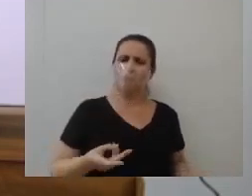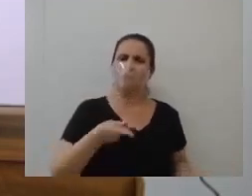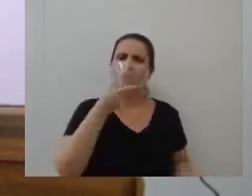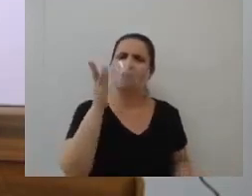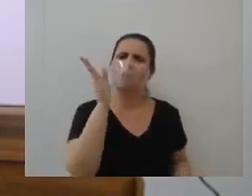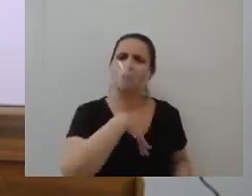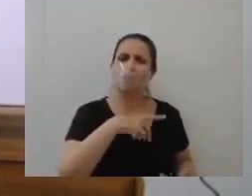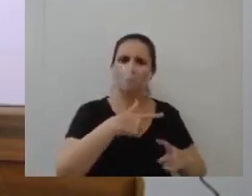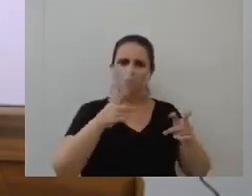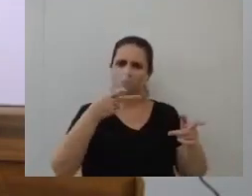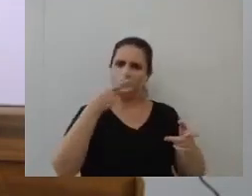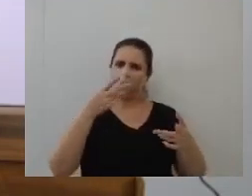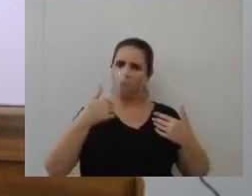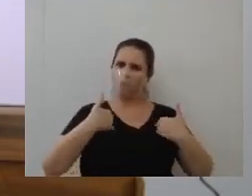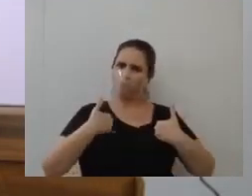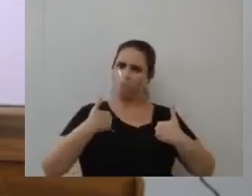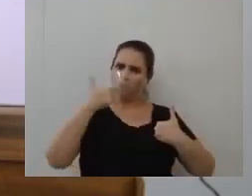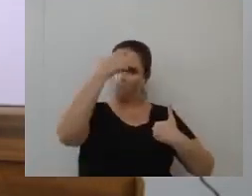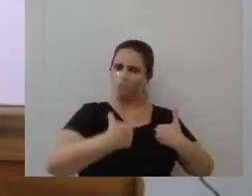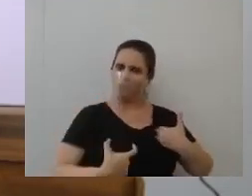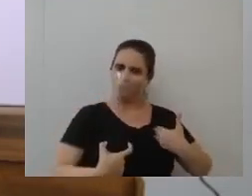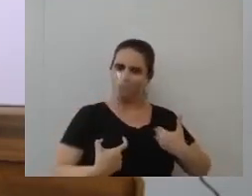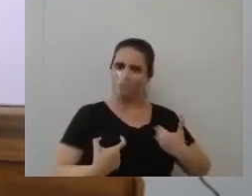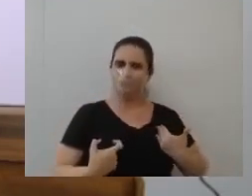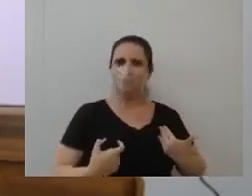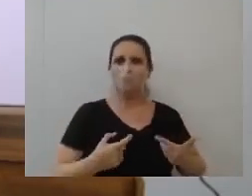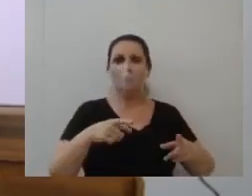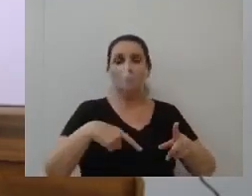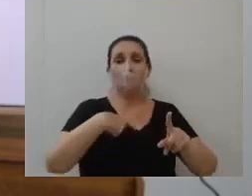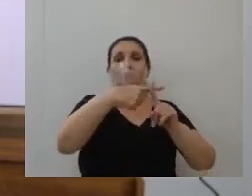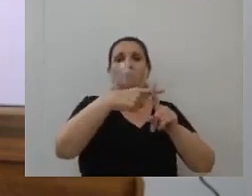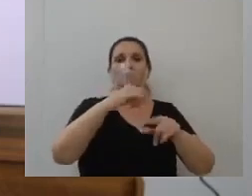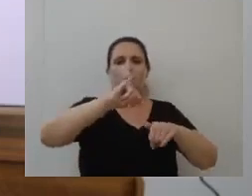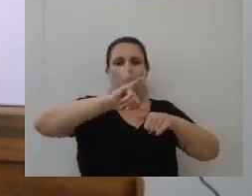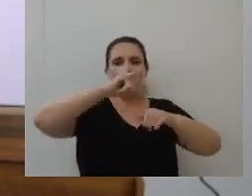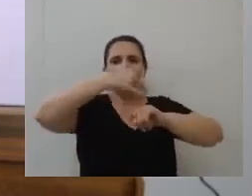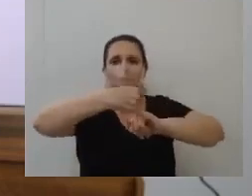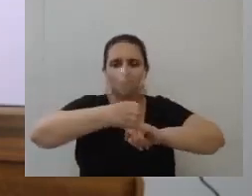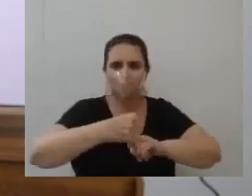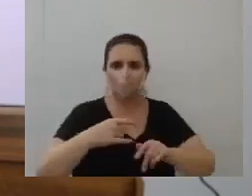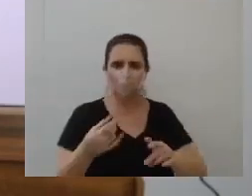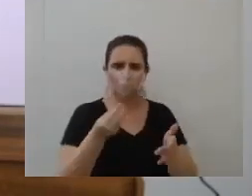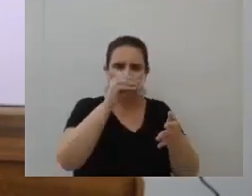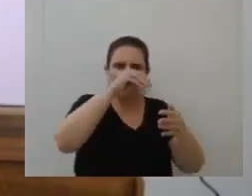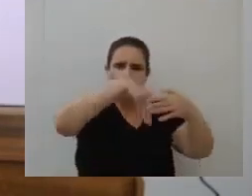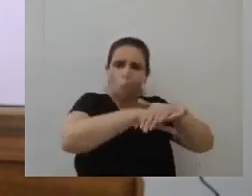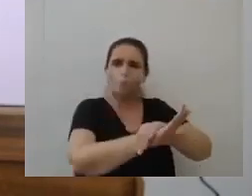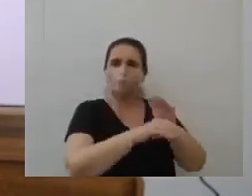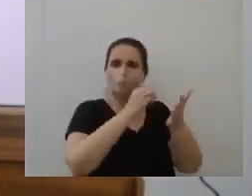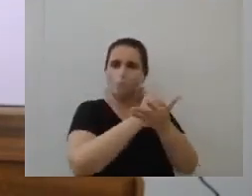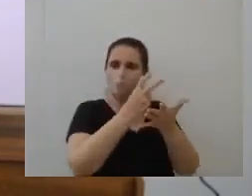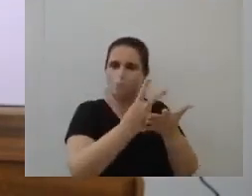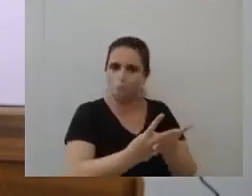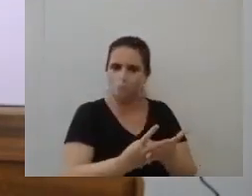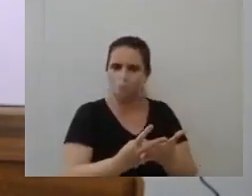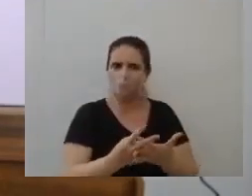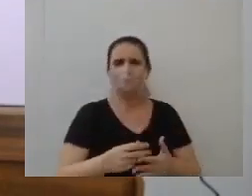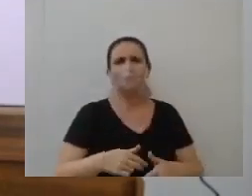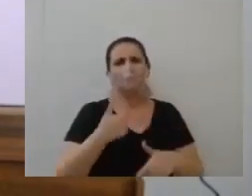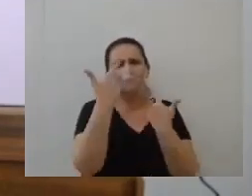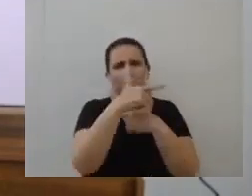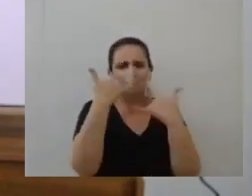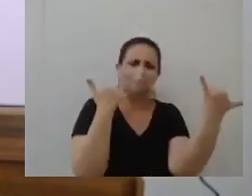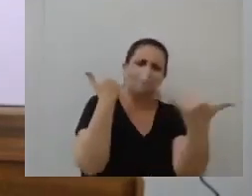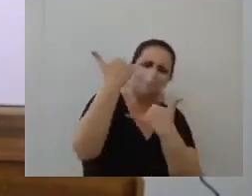falem mal, mas que falem sobre mim. Então, mais um adjetivo, ele é irônico, ele brinca, ele tira onda, ele faz chacota